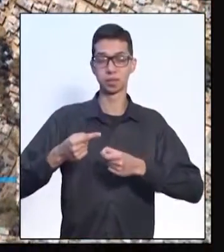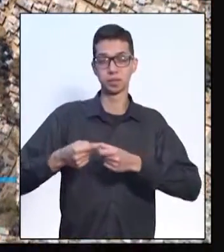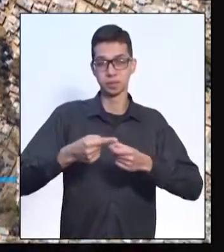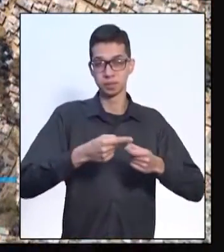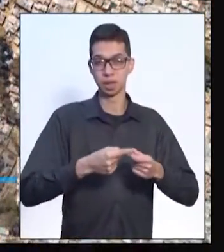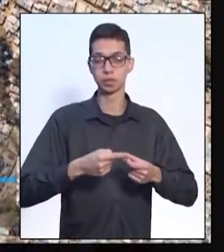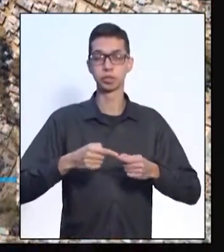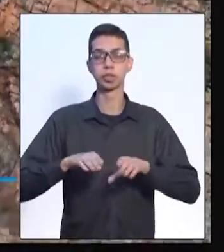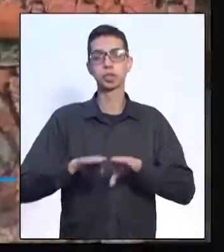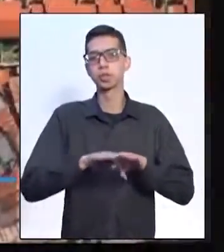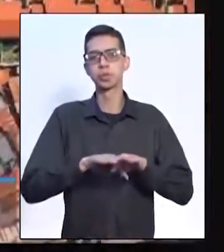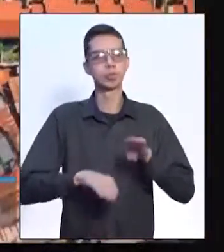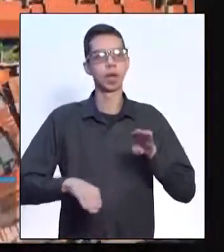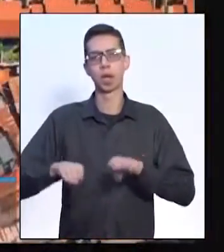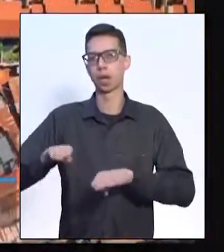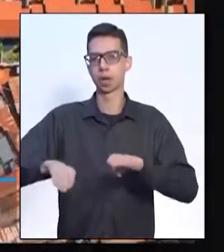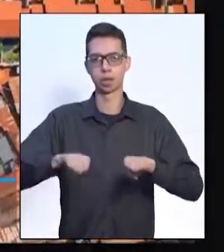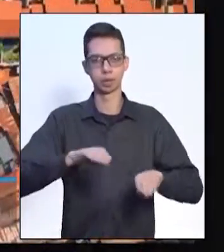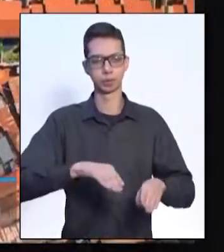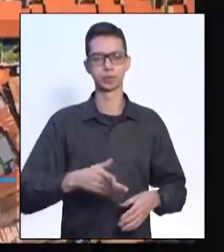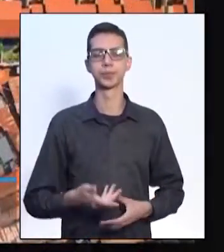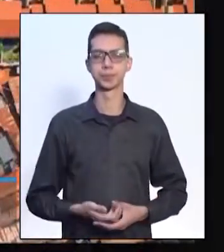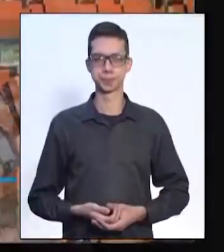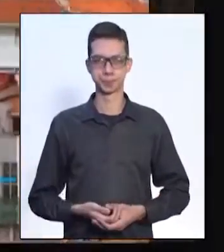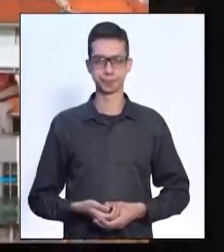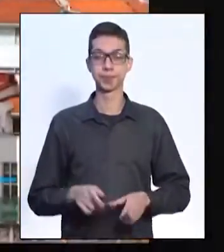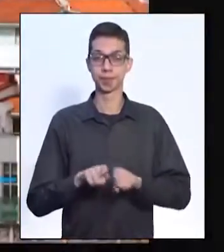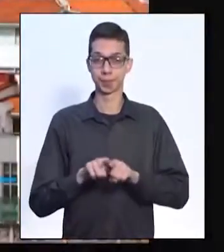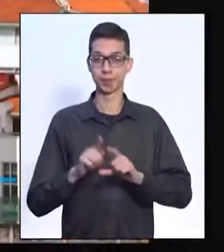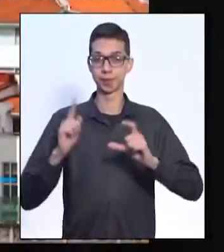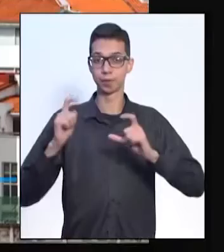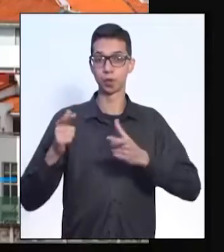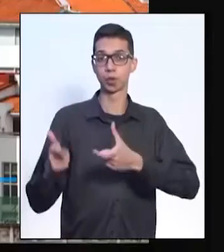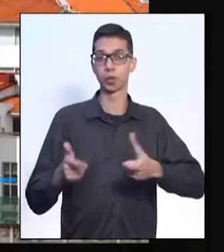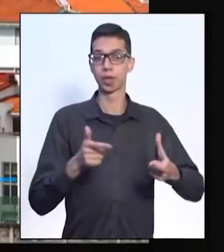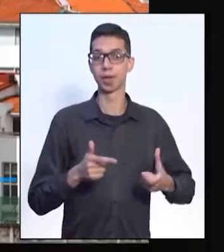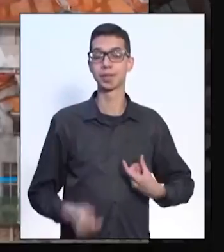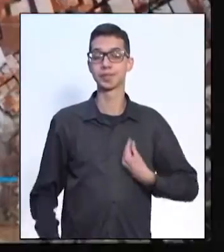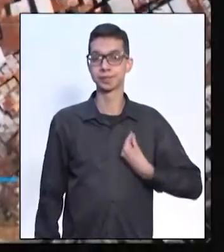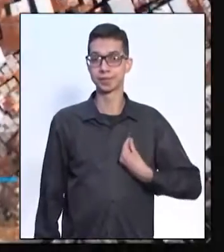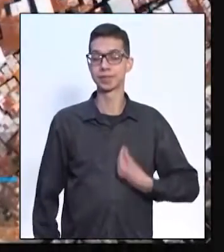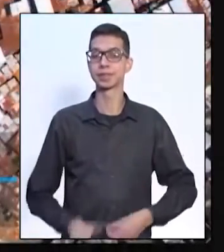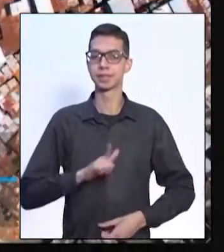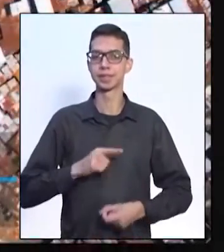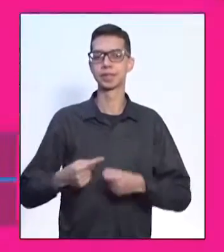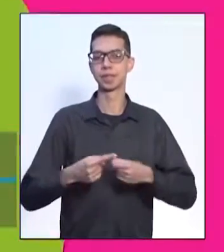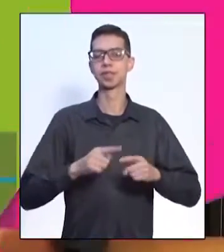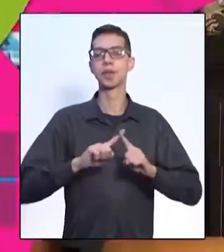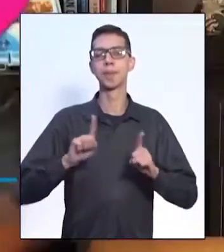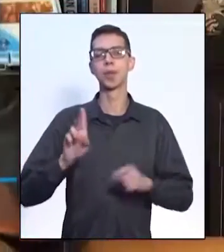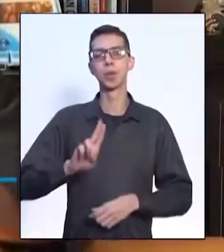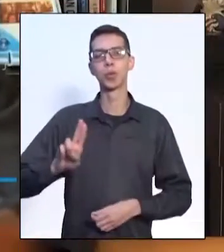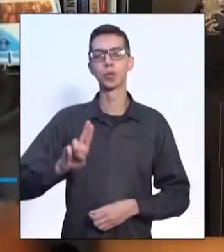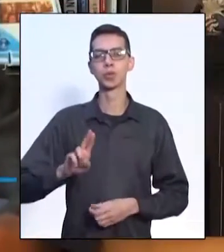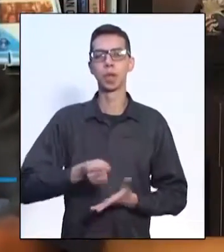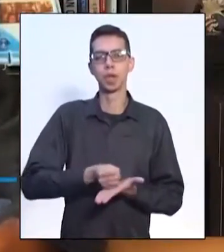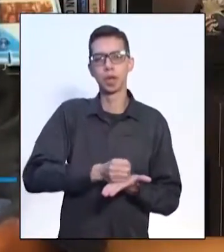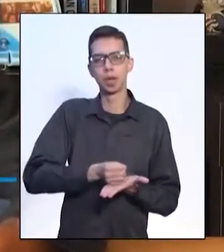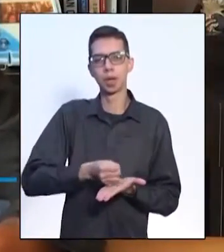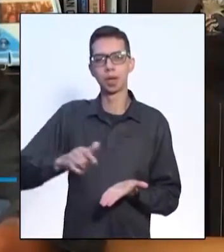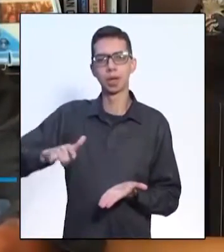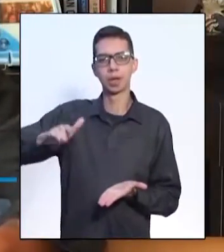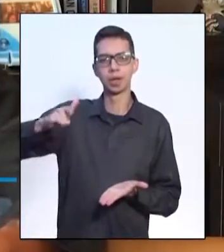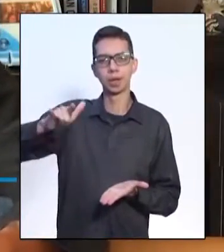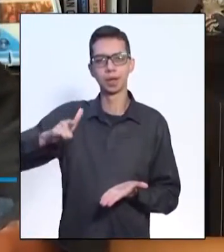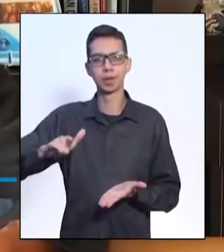também fotografa as desigualdades presentes em diferentes cidades, só que com a ajuda de um drone. Pensar no que